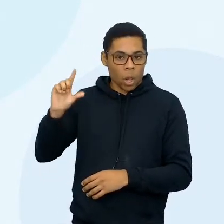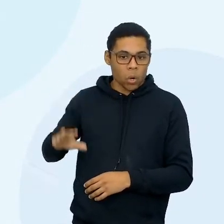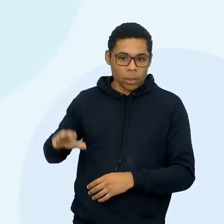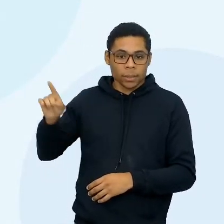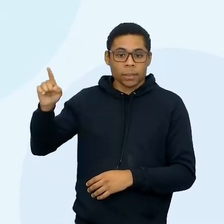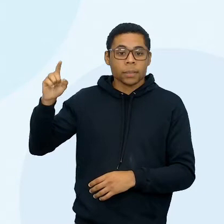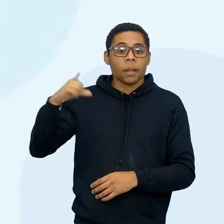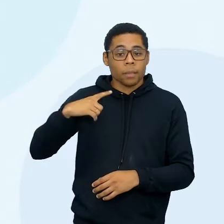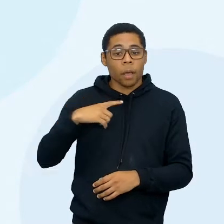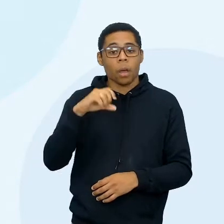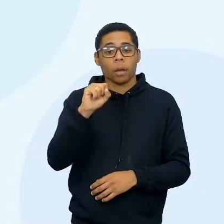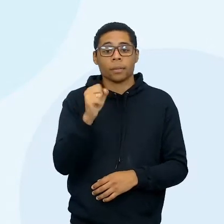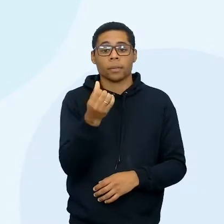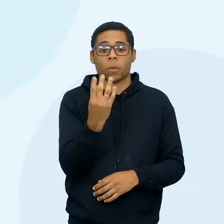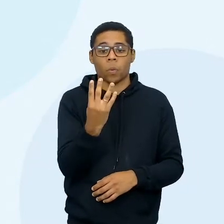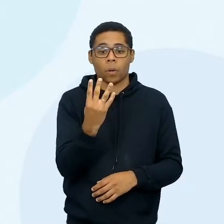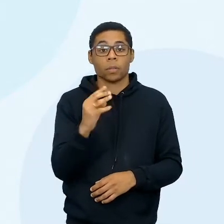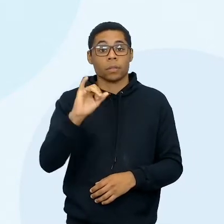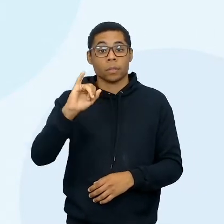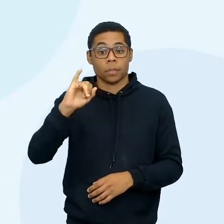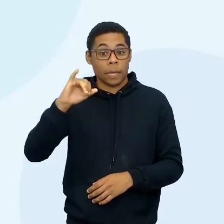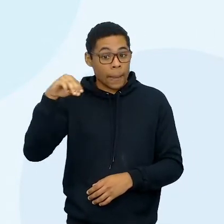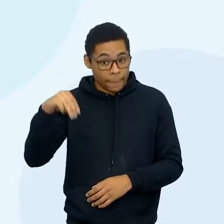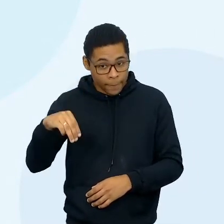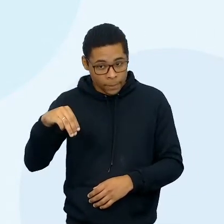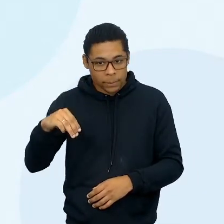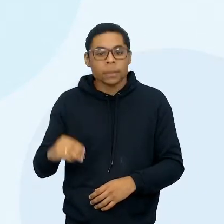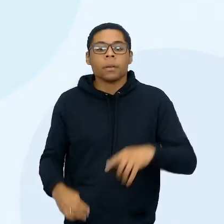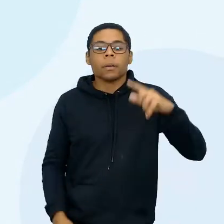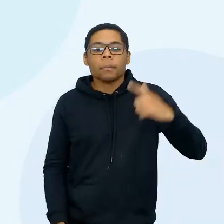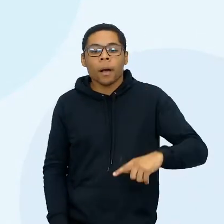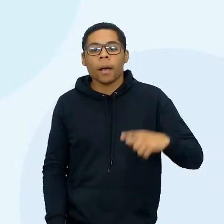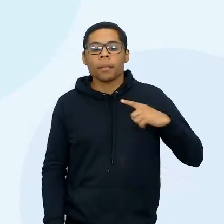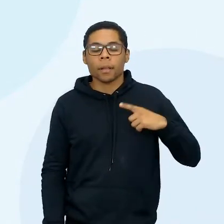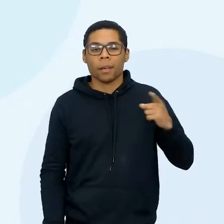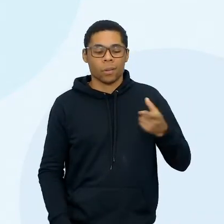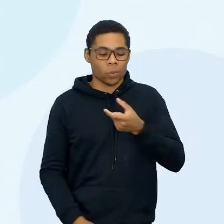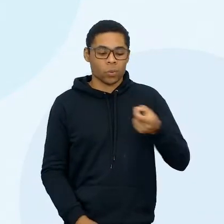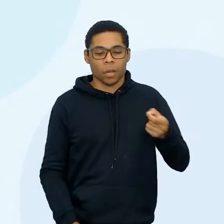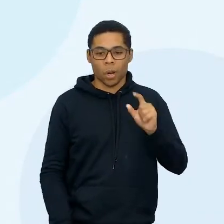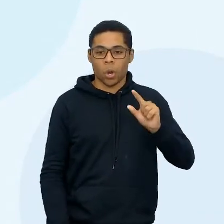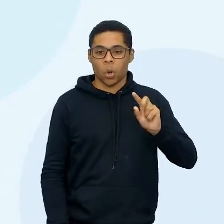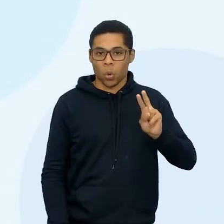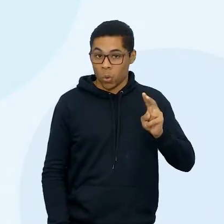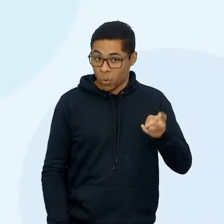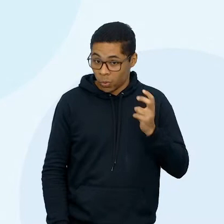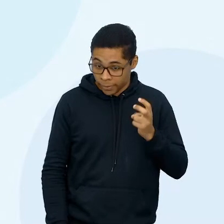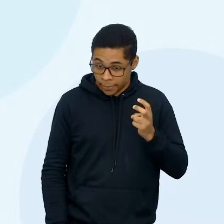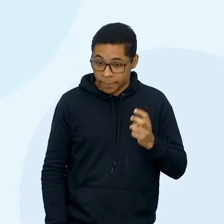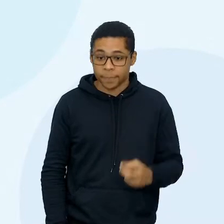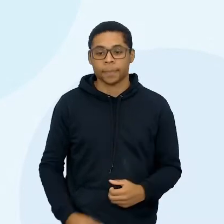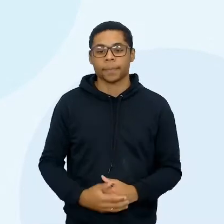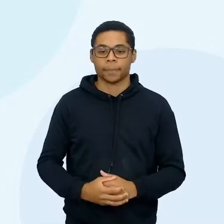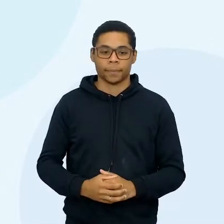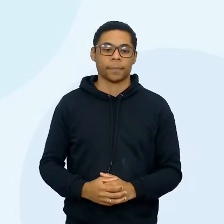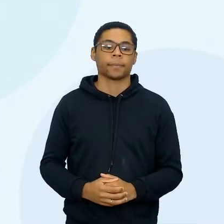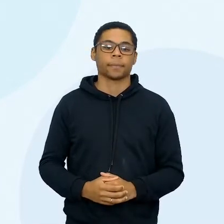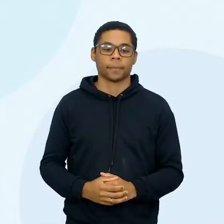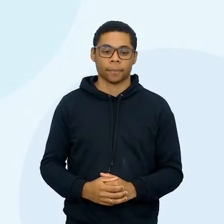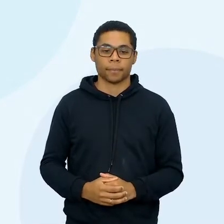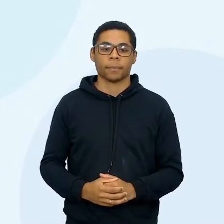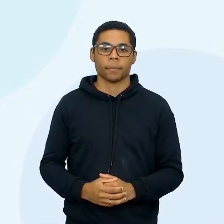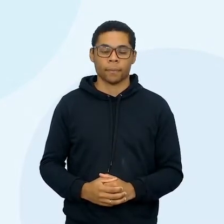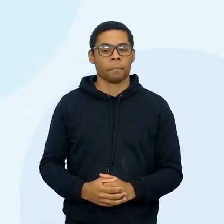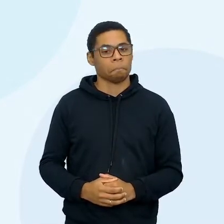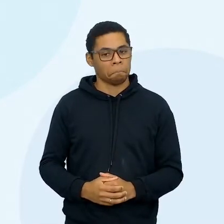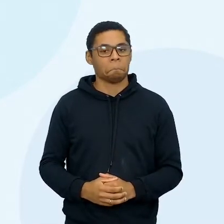de 864 lumens e na especificação dela está falando que ela tem lá uns 200 lux. E